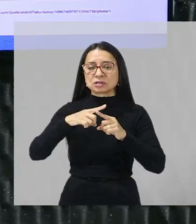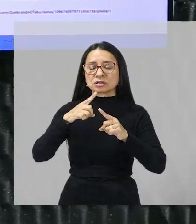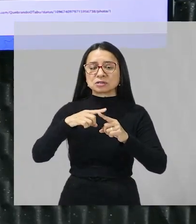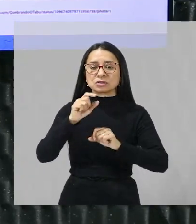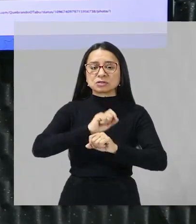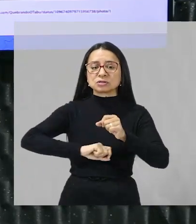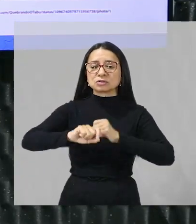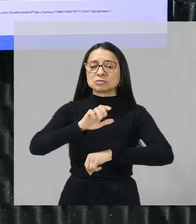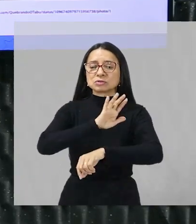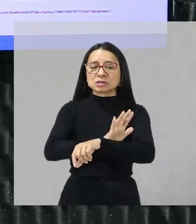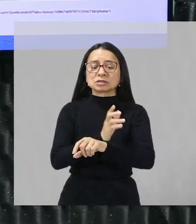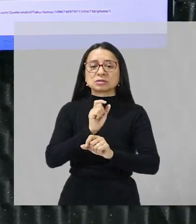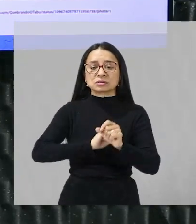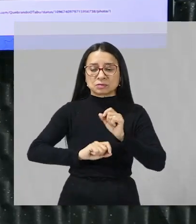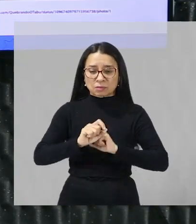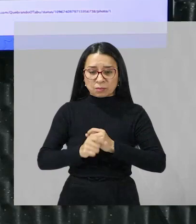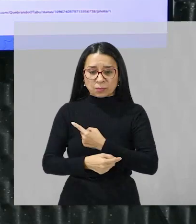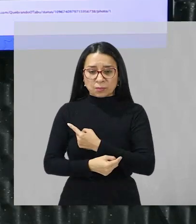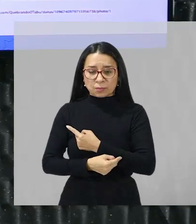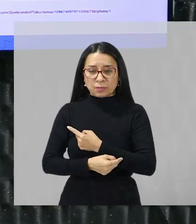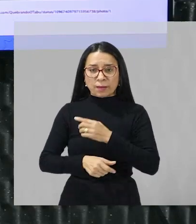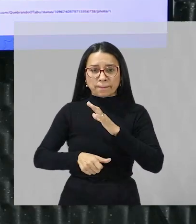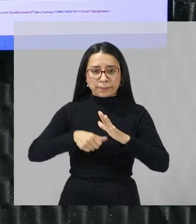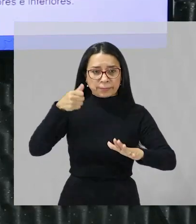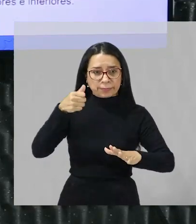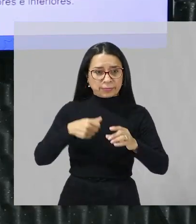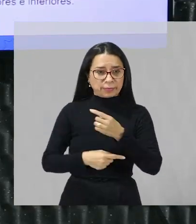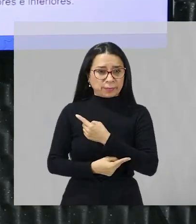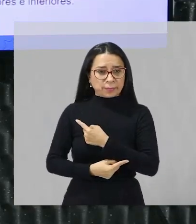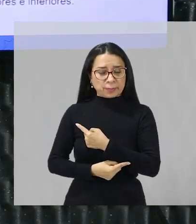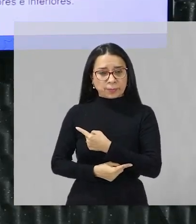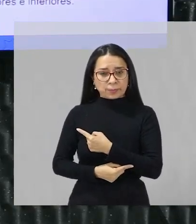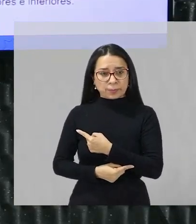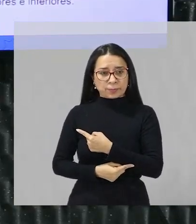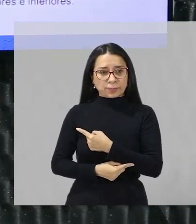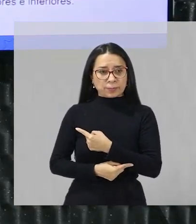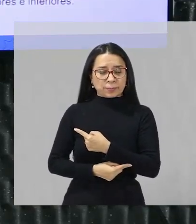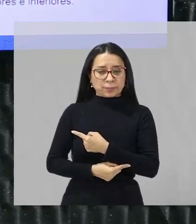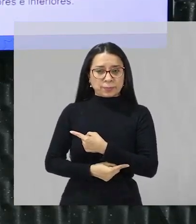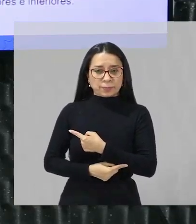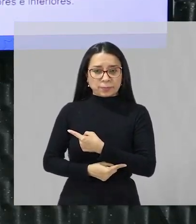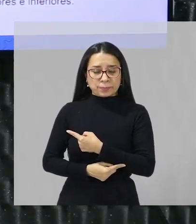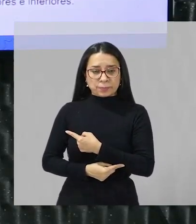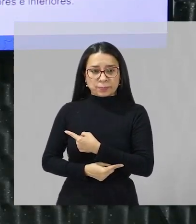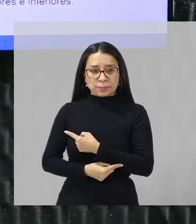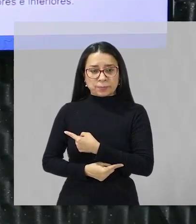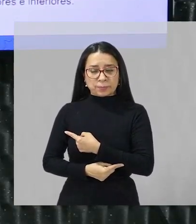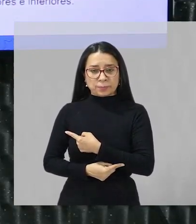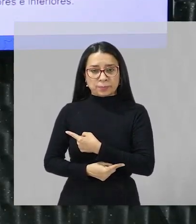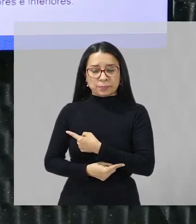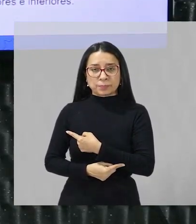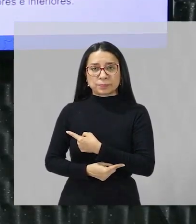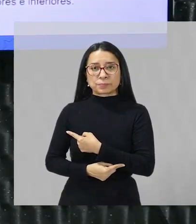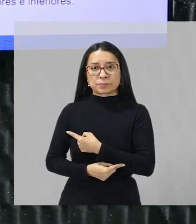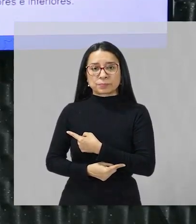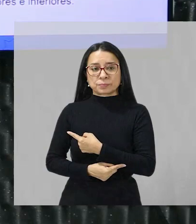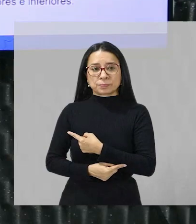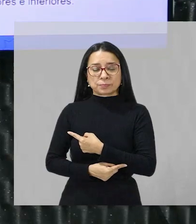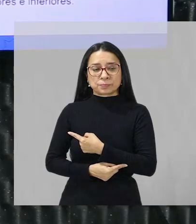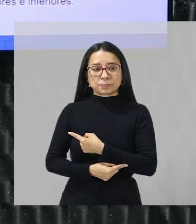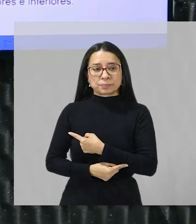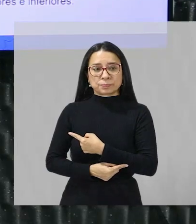racismo são esses. Vamos então para a primeira assertiva, vamos lá. Analise as assertivas considerando a leitura do quadrinho.